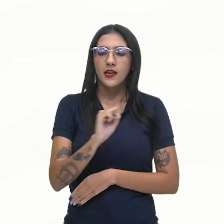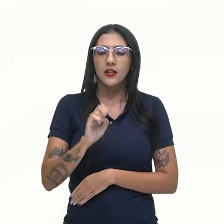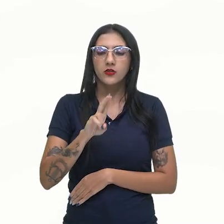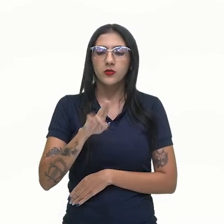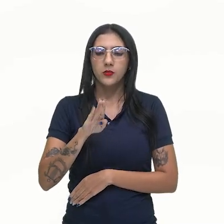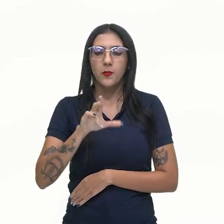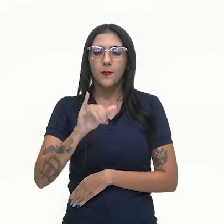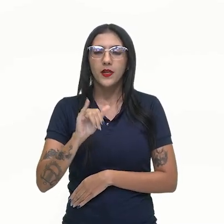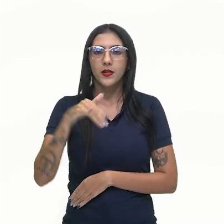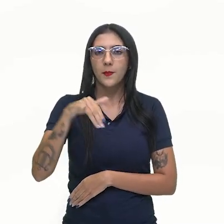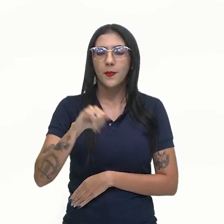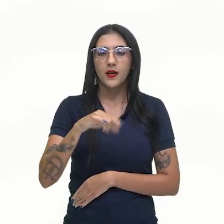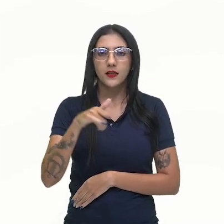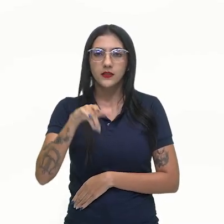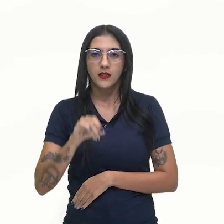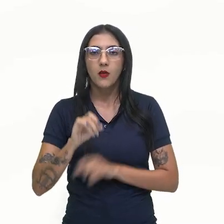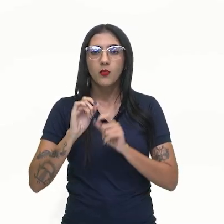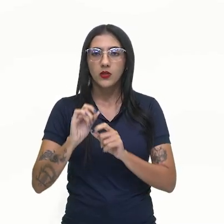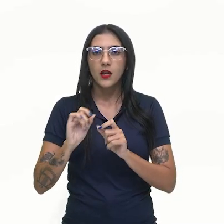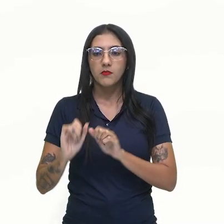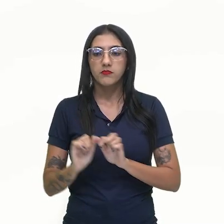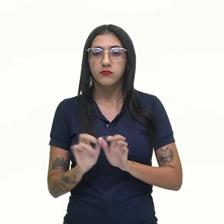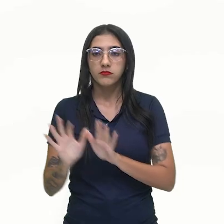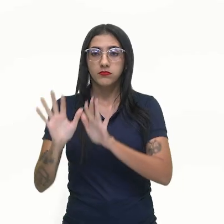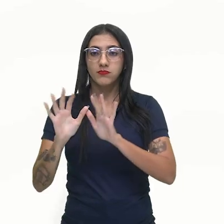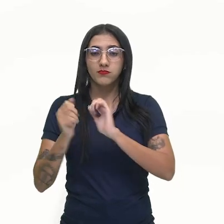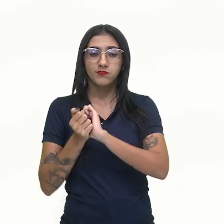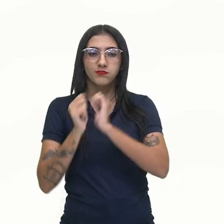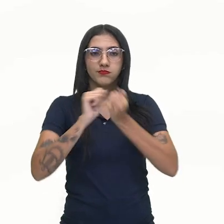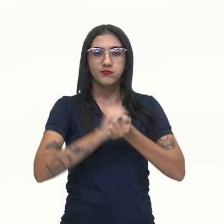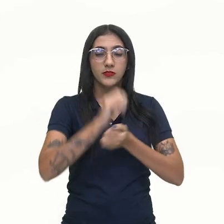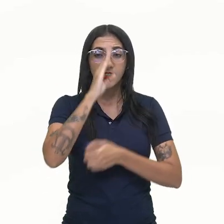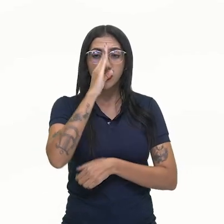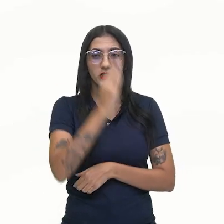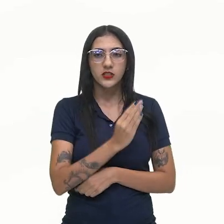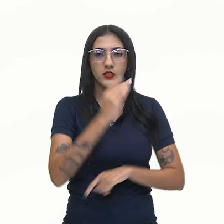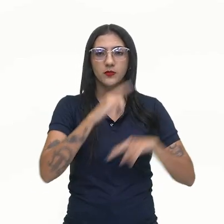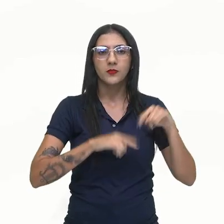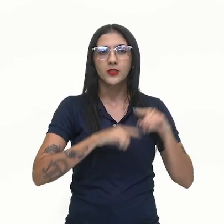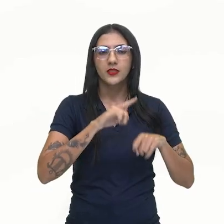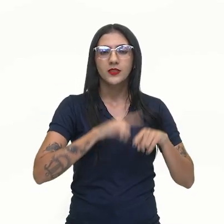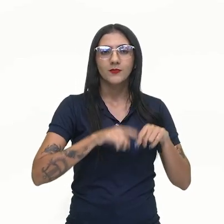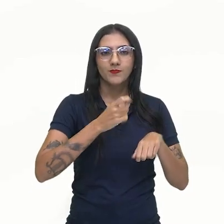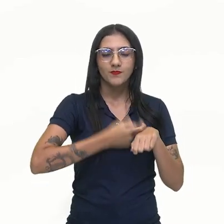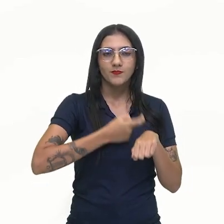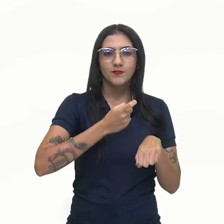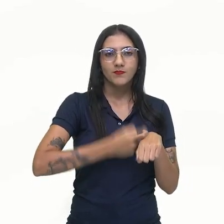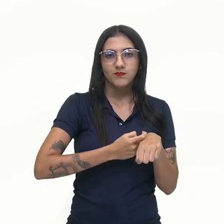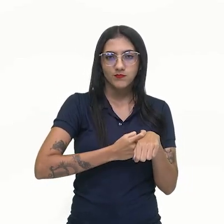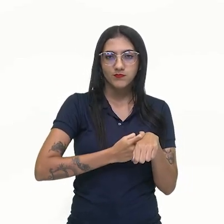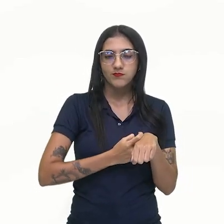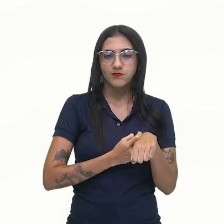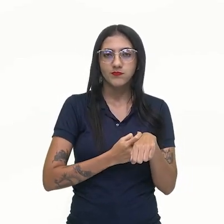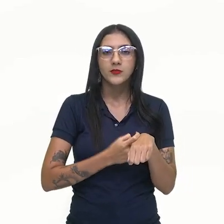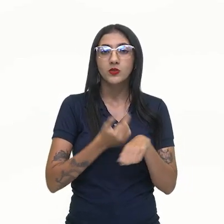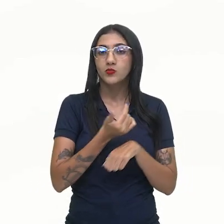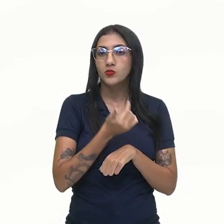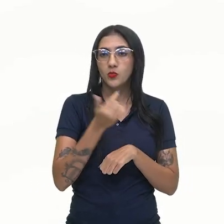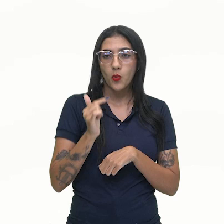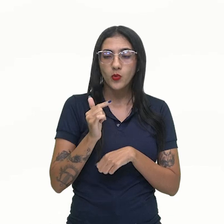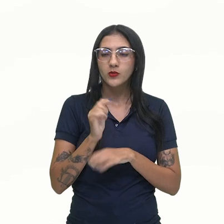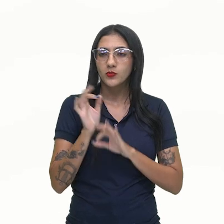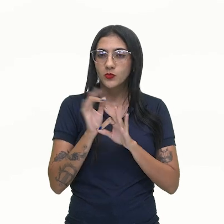ressublimação, quando vai do estado gasoso direto para o estado sólido, sem passar pelo